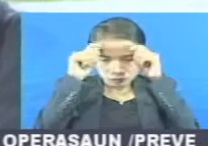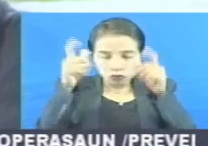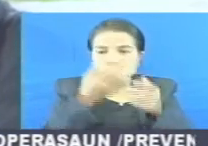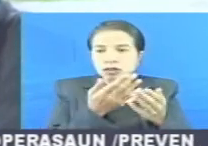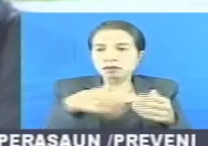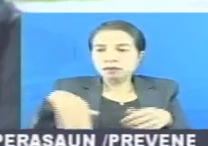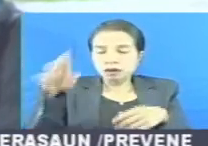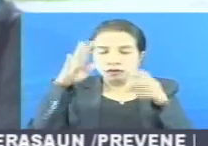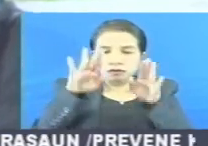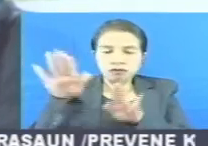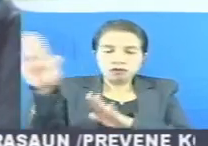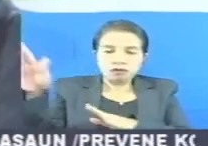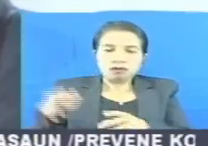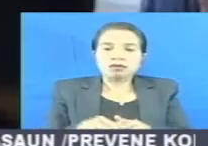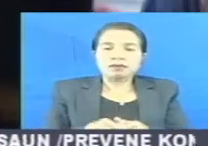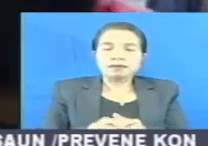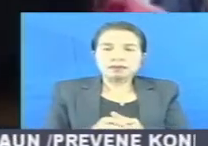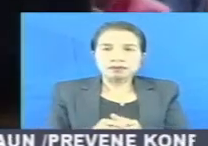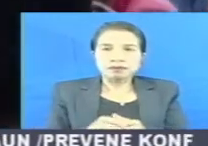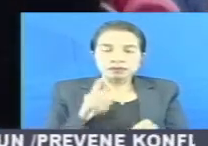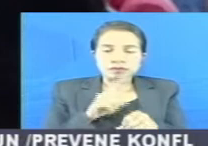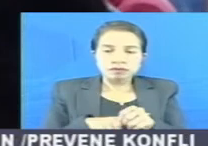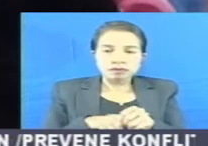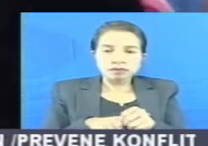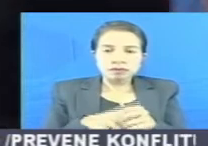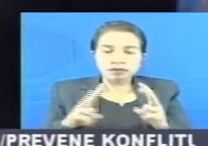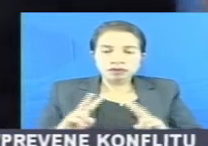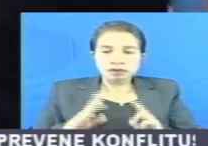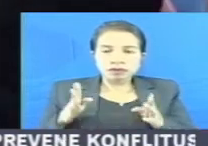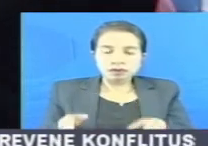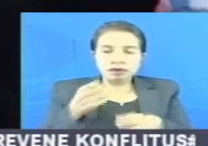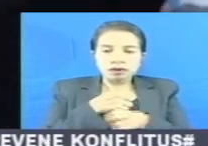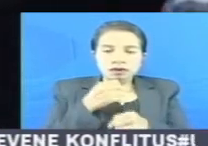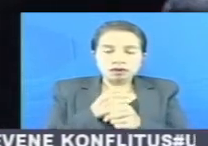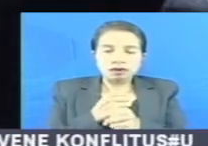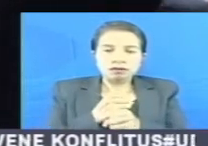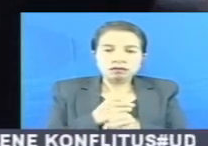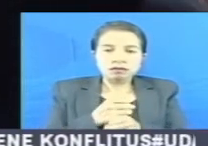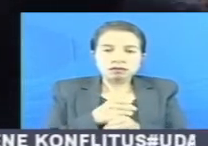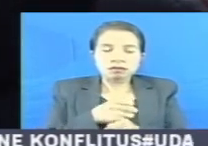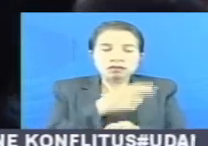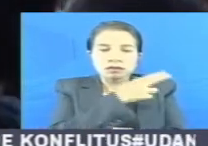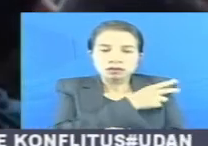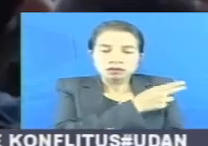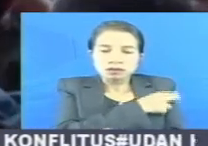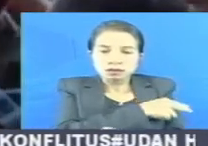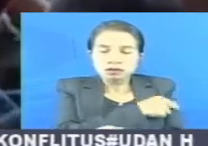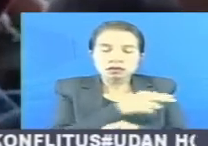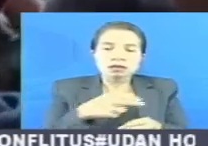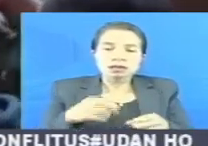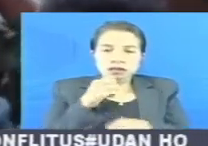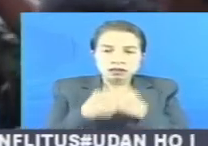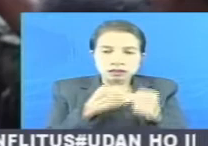fati então nia mai ela metin losi andil durante ne Saudosa halau nia tratamento ba nia Saudi quase